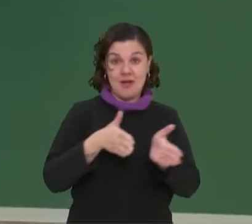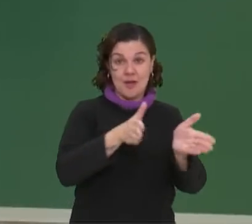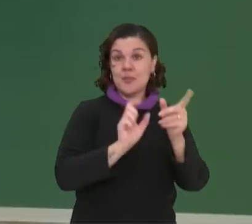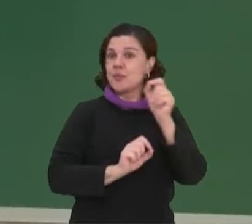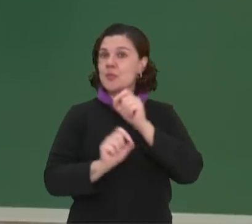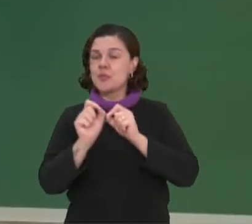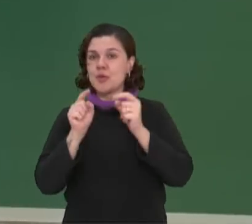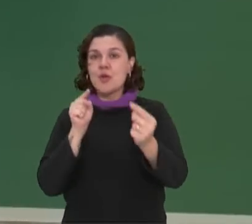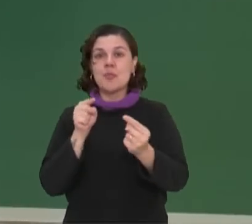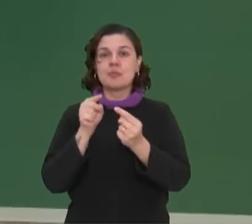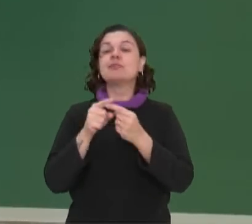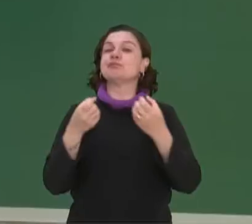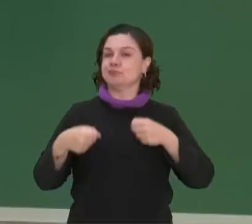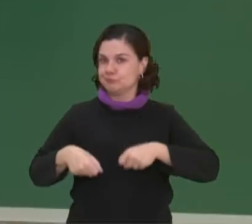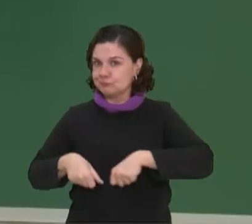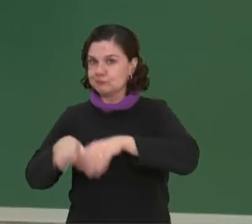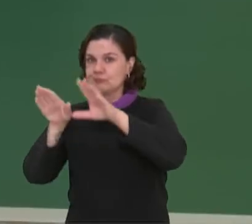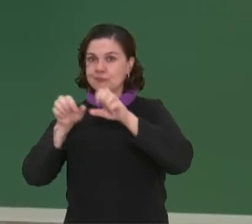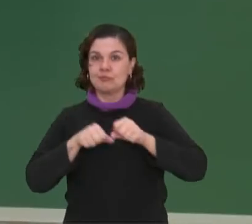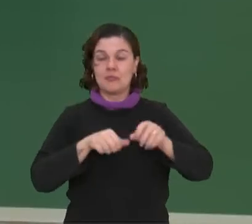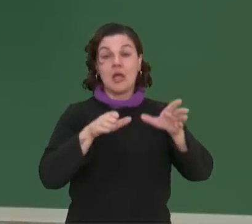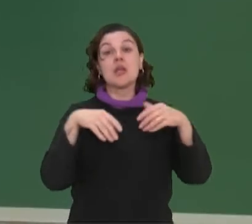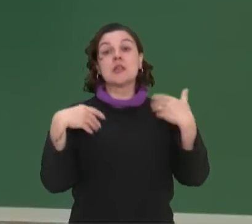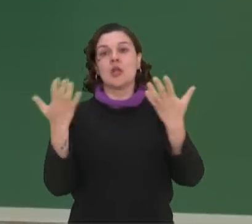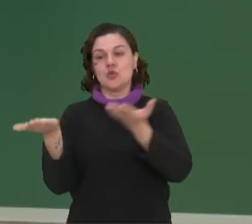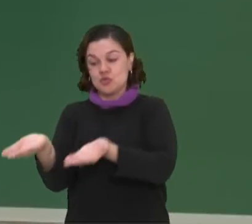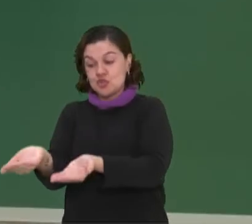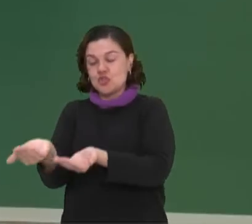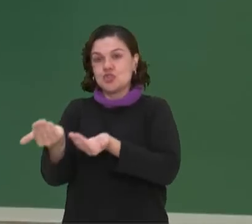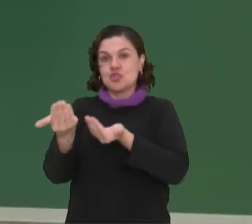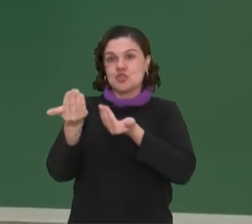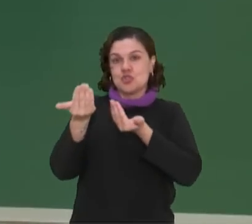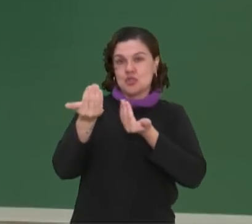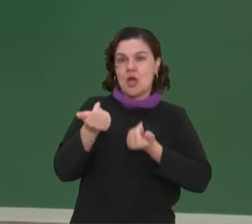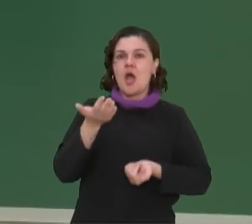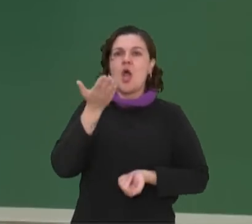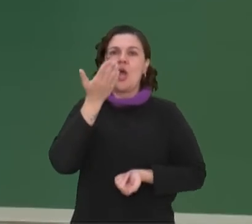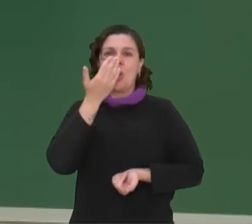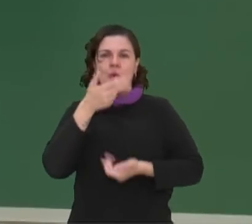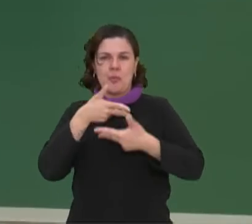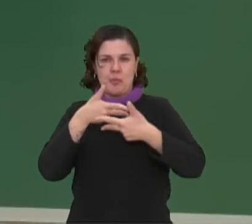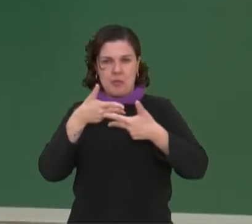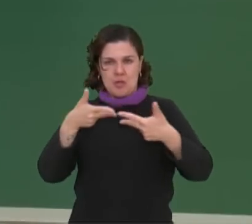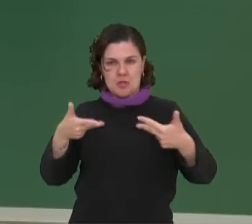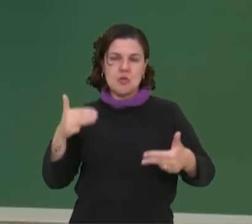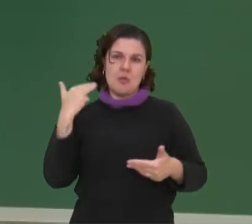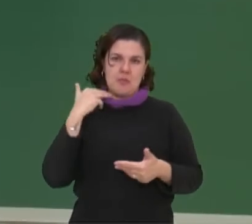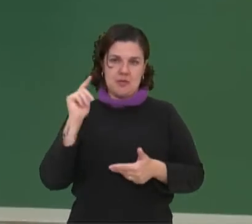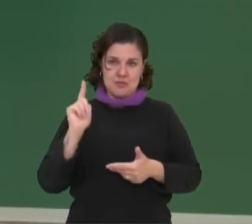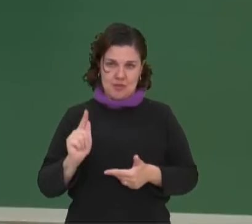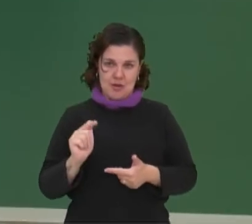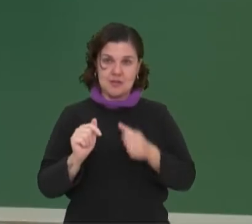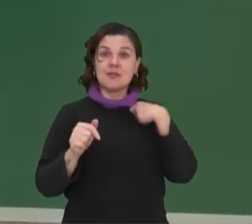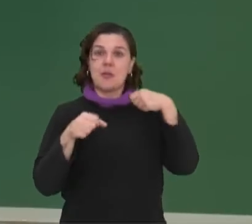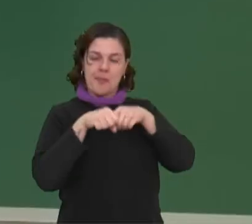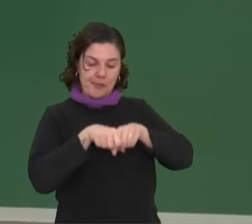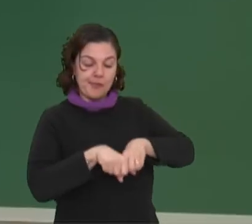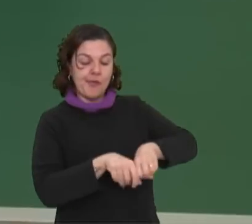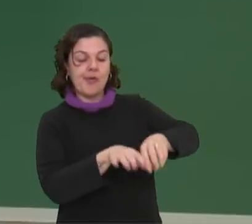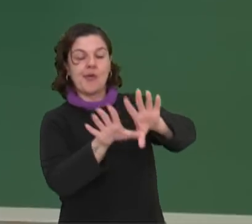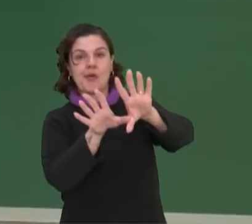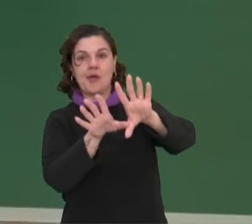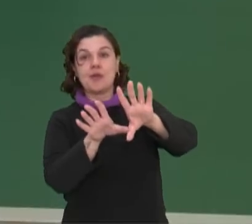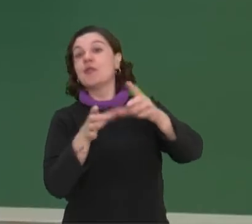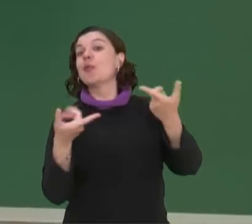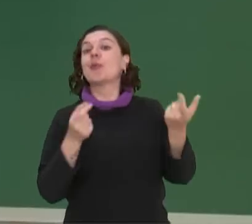básica, transporte, tanto para chegar suprimentos e chegar as coisas até Minas Gerais, quanto para transportar o